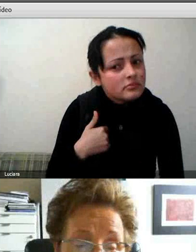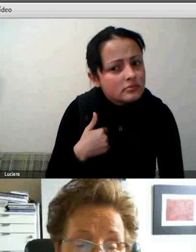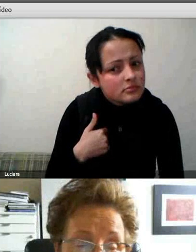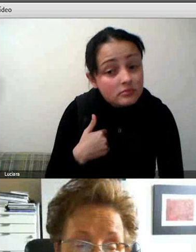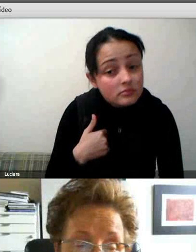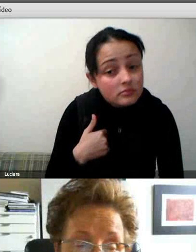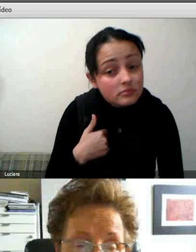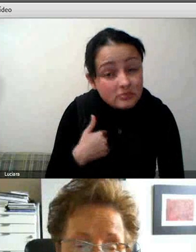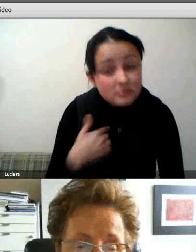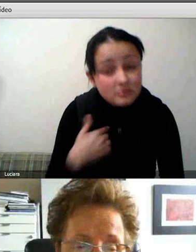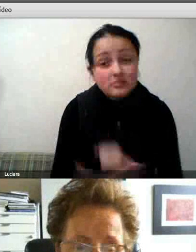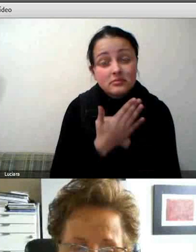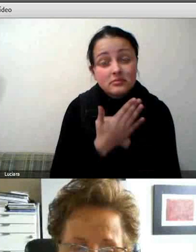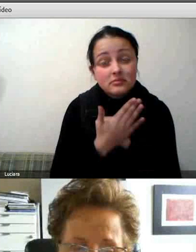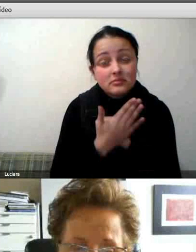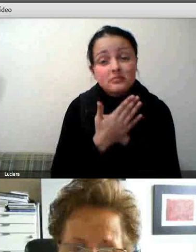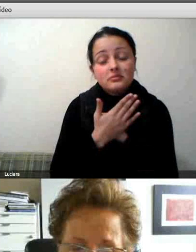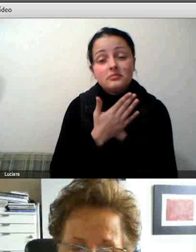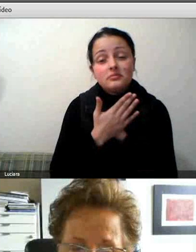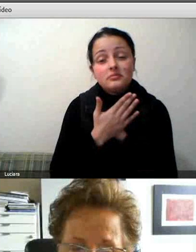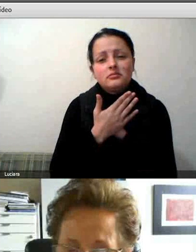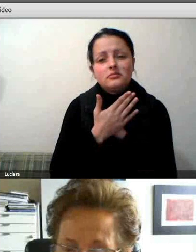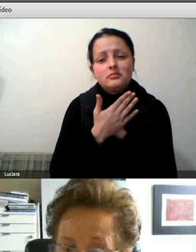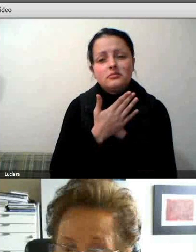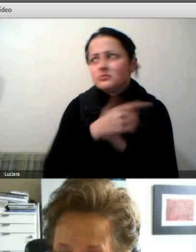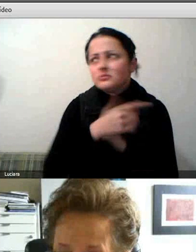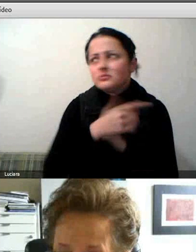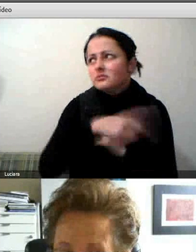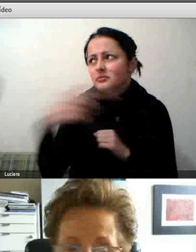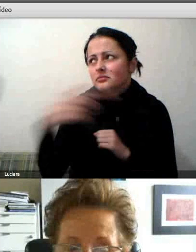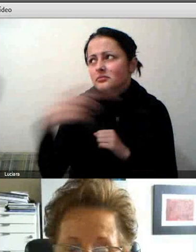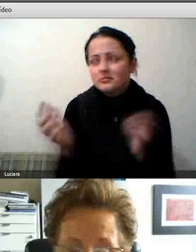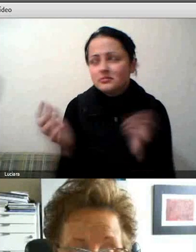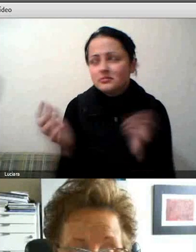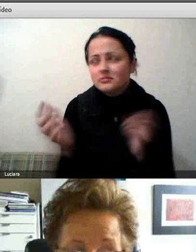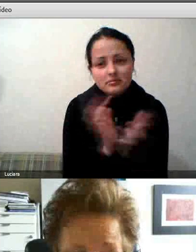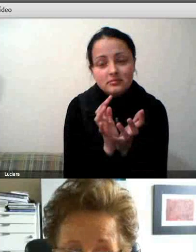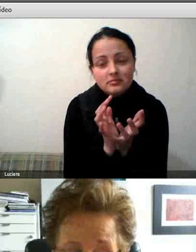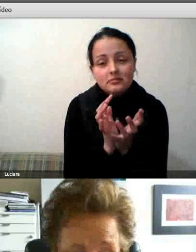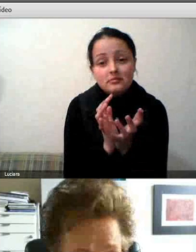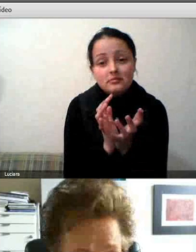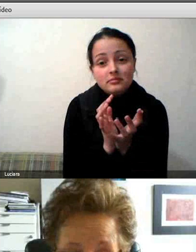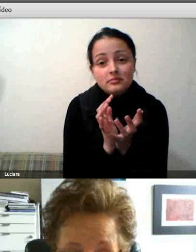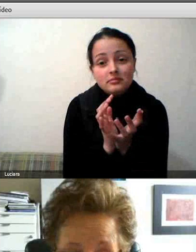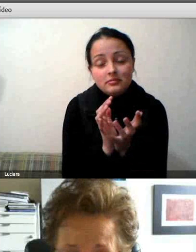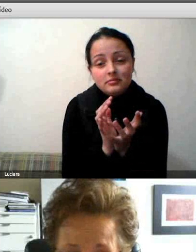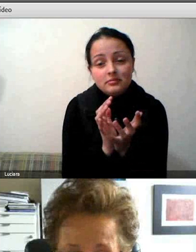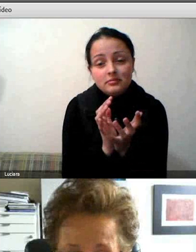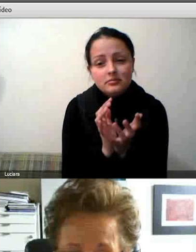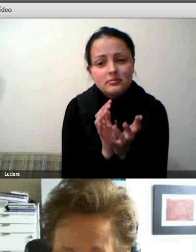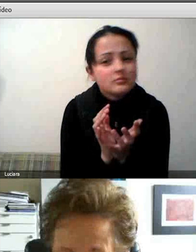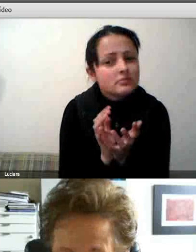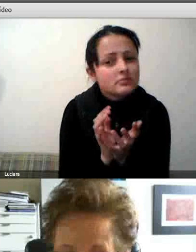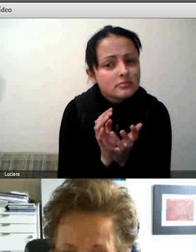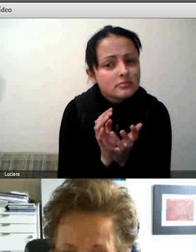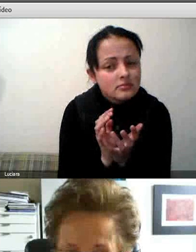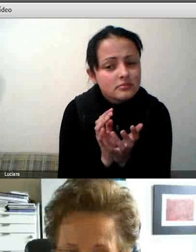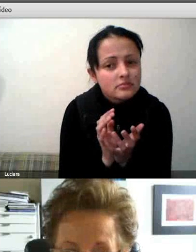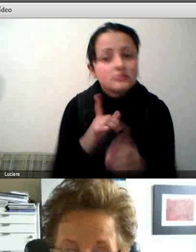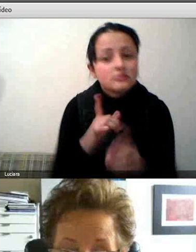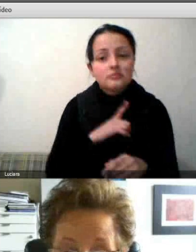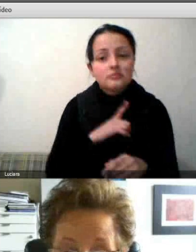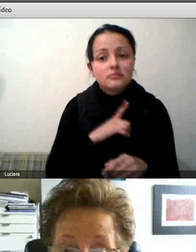Aqui é muito lindo porque quando a gente registra, aqui embaixo nós vamos poder fazer chat, né? Vamos poder conversar agora